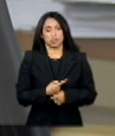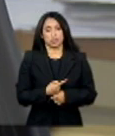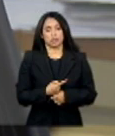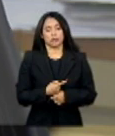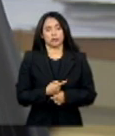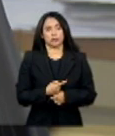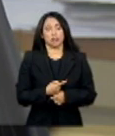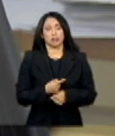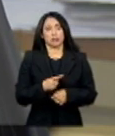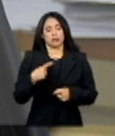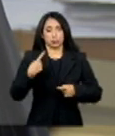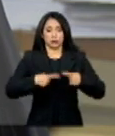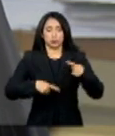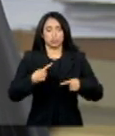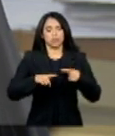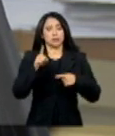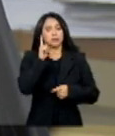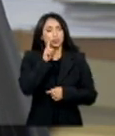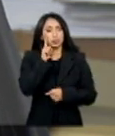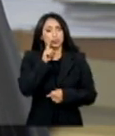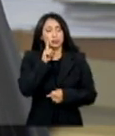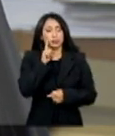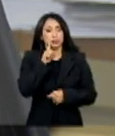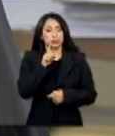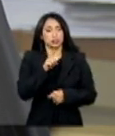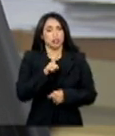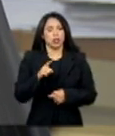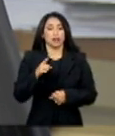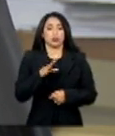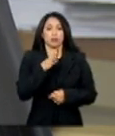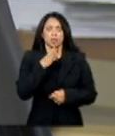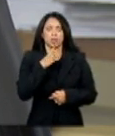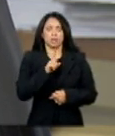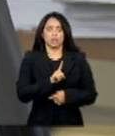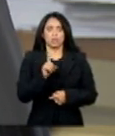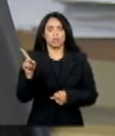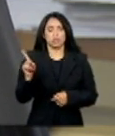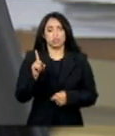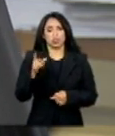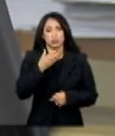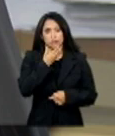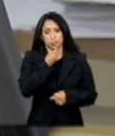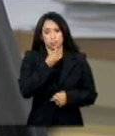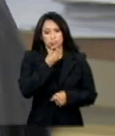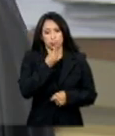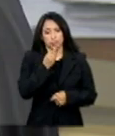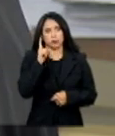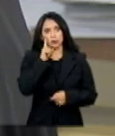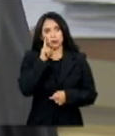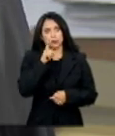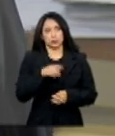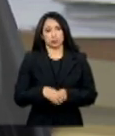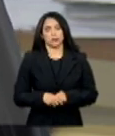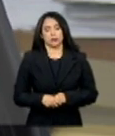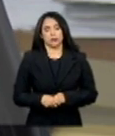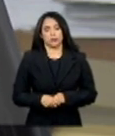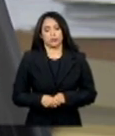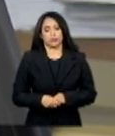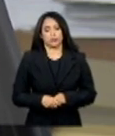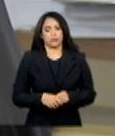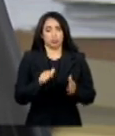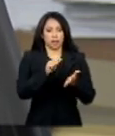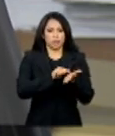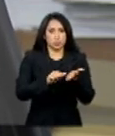políticos norte-americano steven levitt que e daniel zipman para os autores